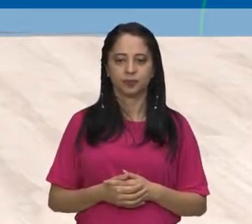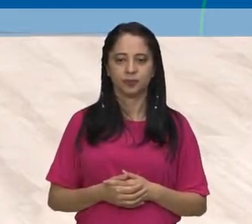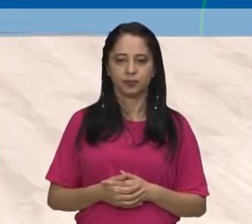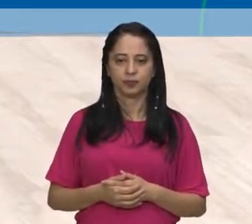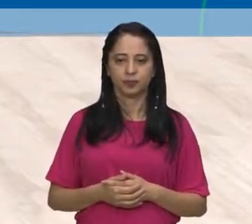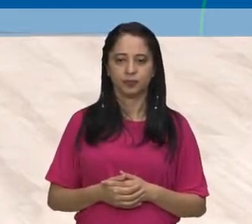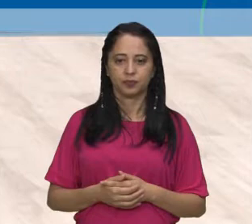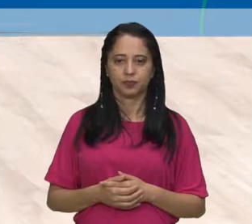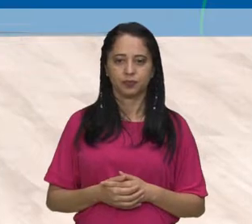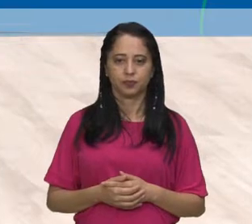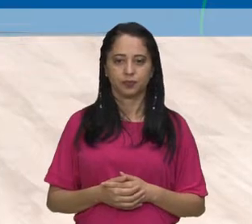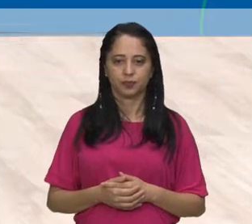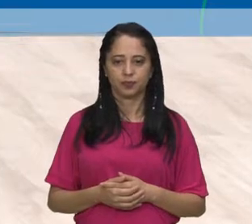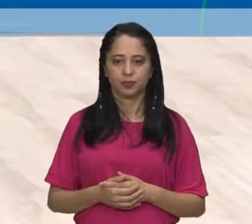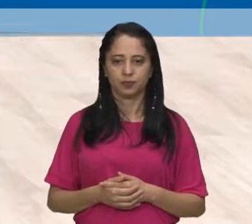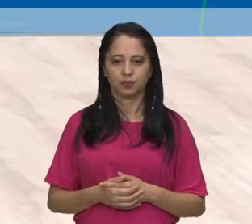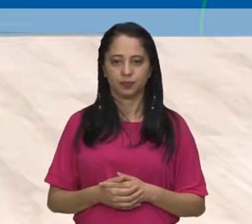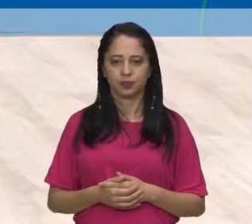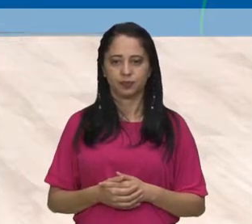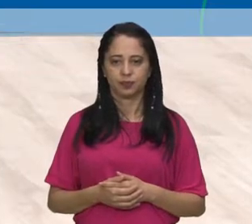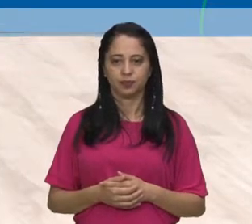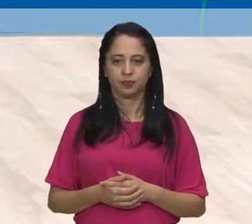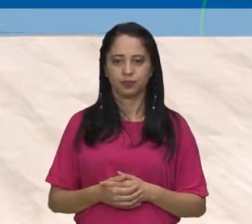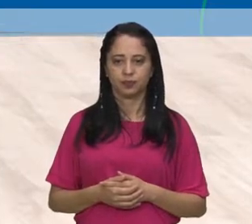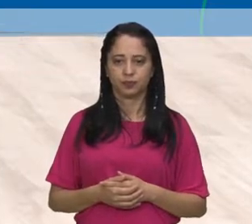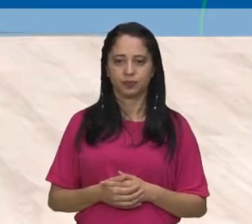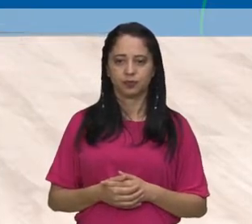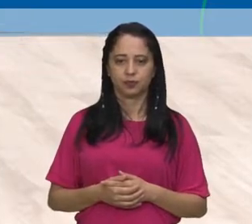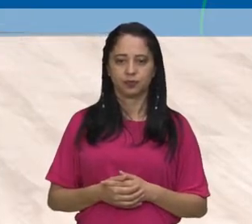mostrar como é que fixa, né? Certo. Pra ficar bem